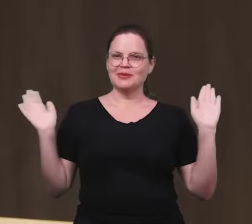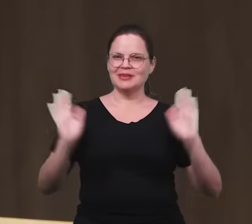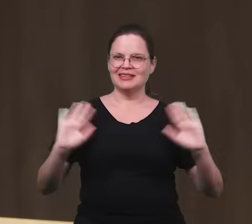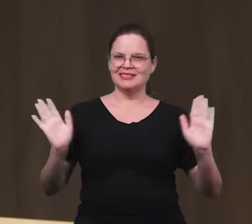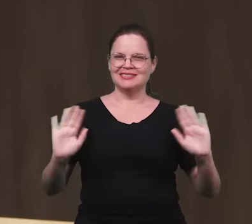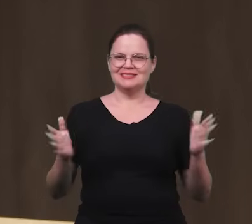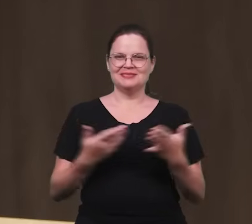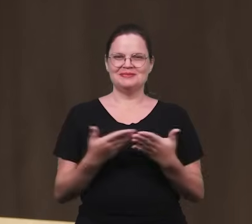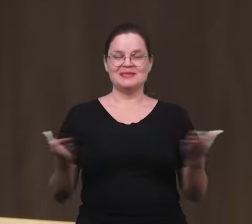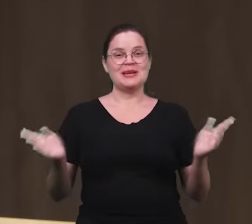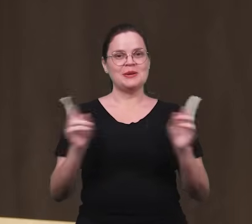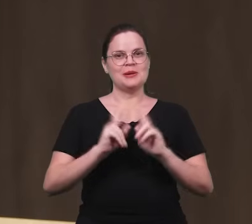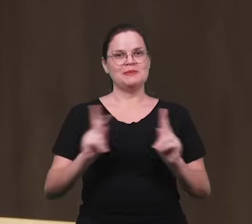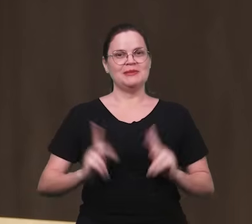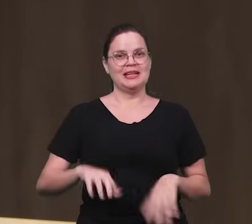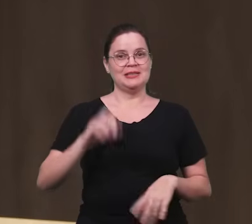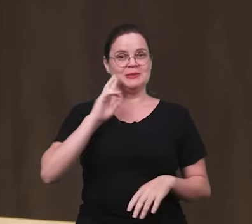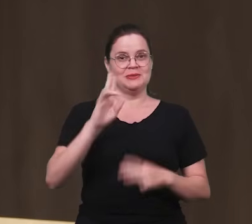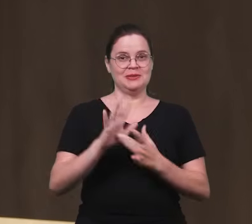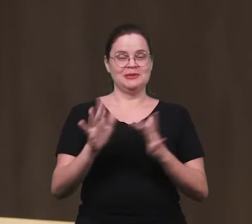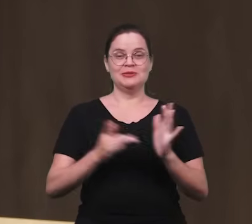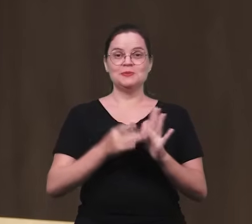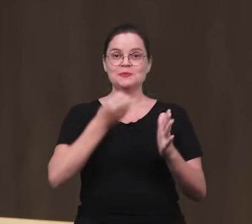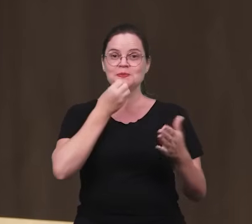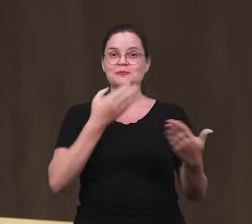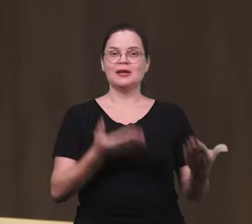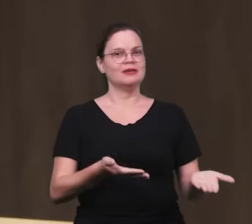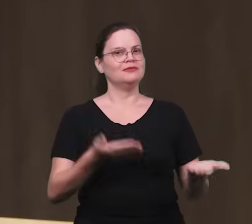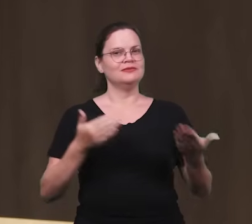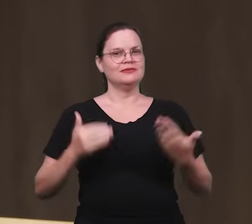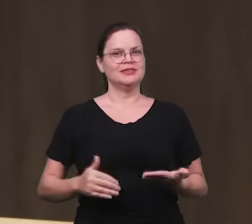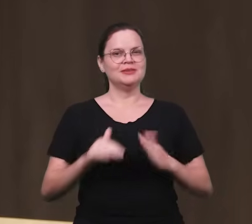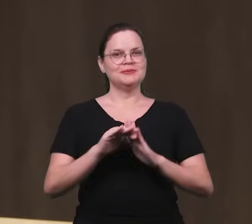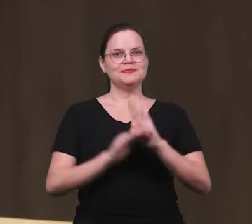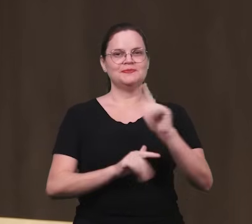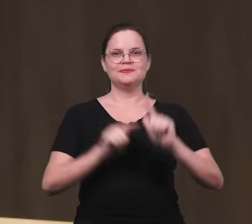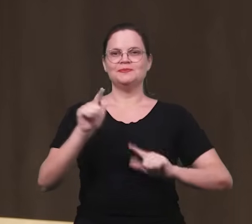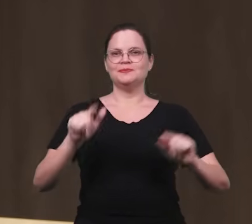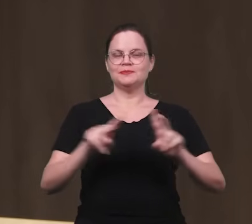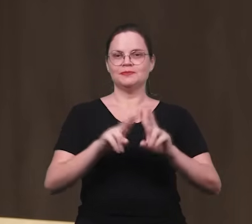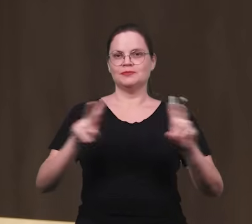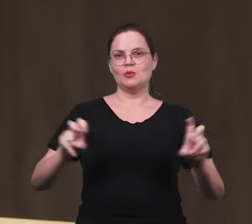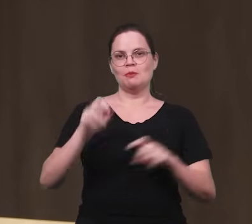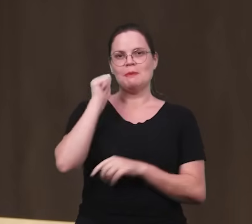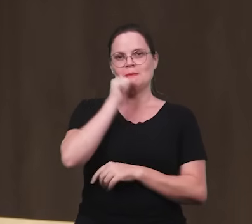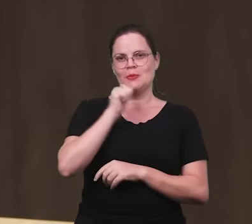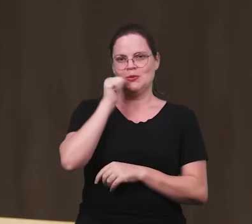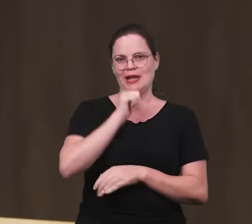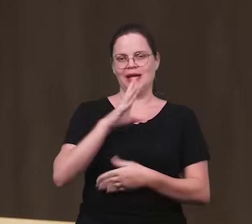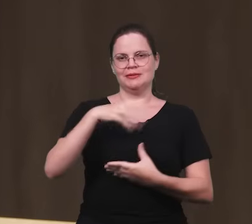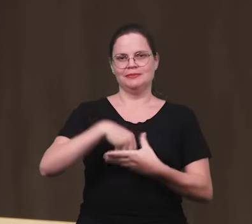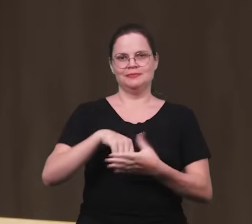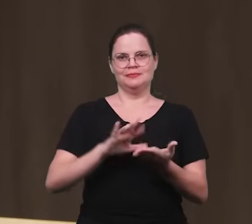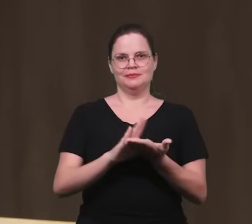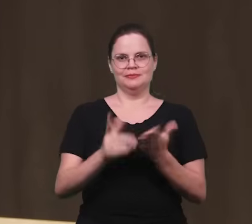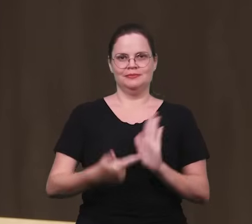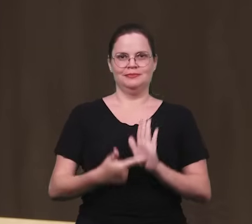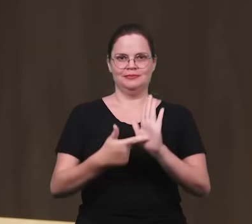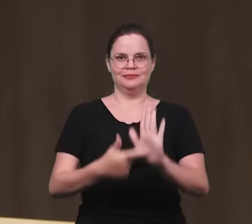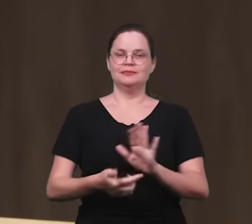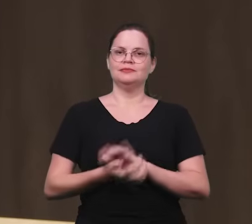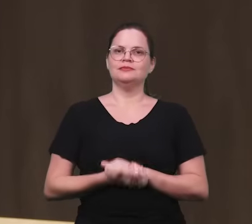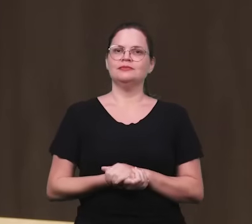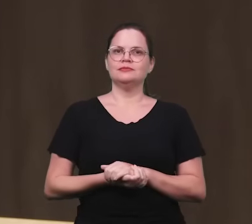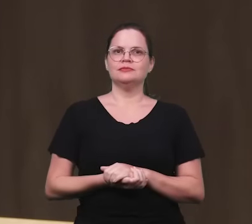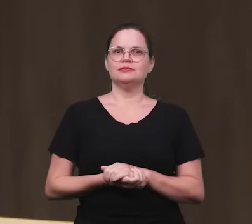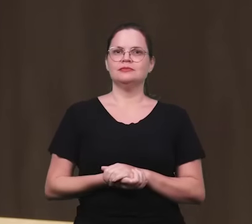Olá, a paz do Senhor Jesus, sejam bem-vindos a mais um episódio do programa Mulheres Bíblicas. Qual é